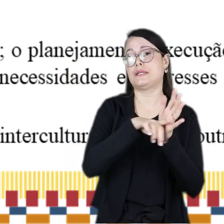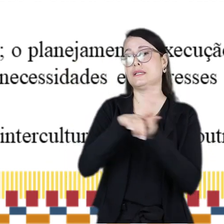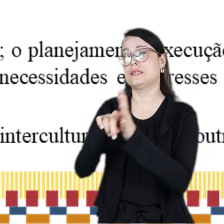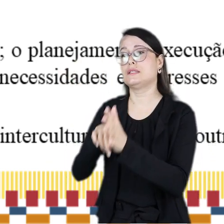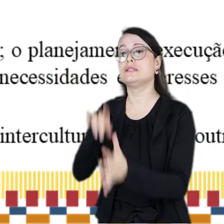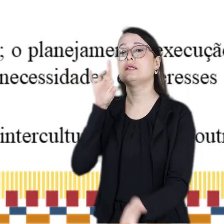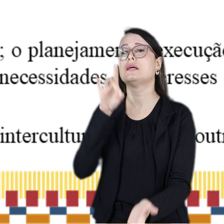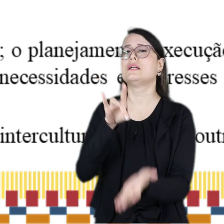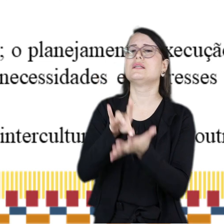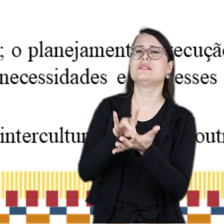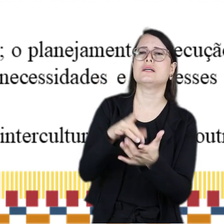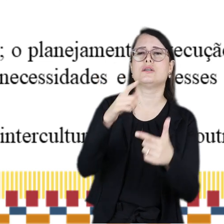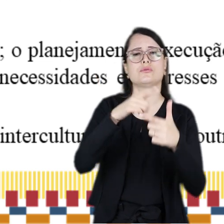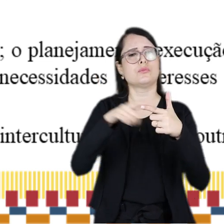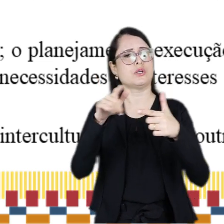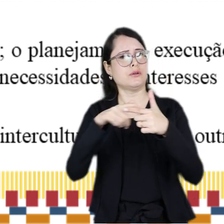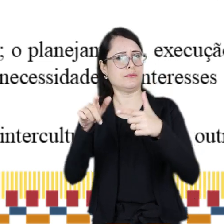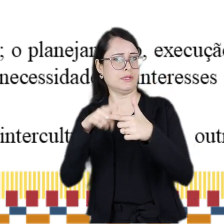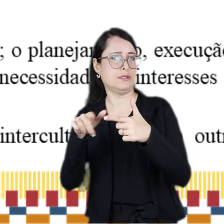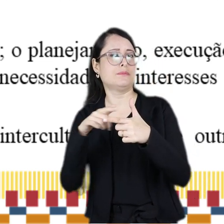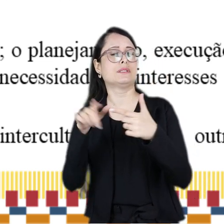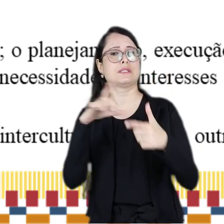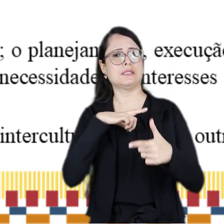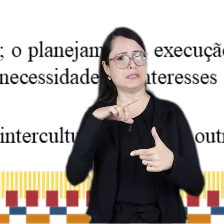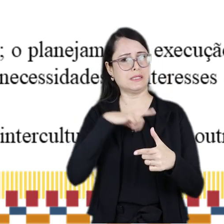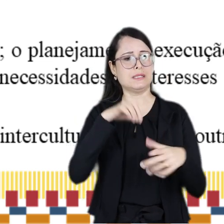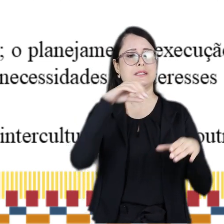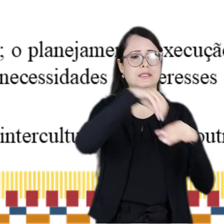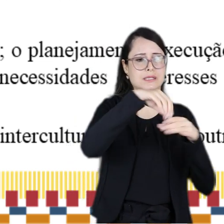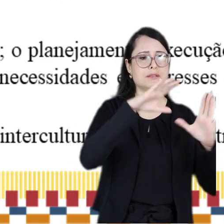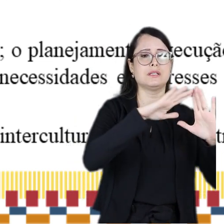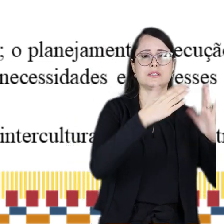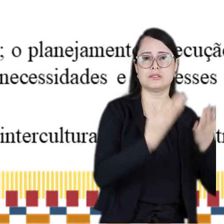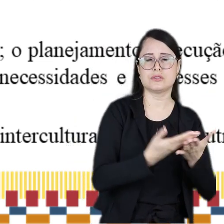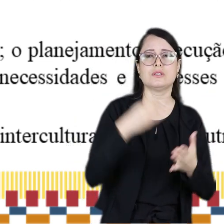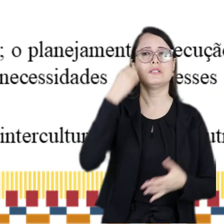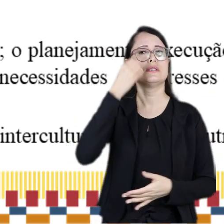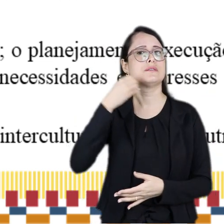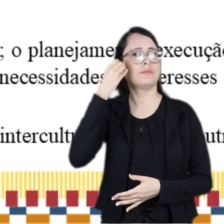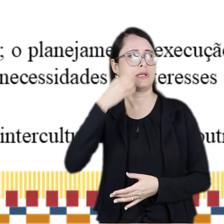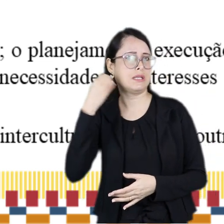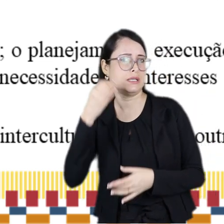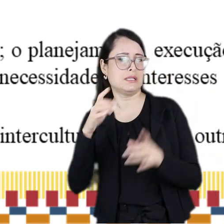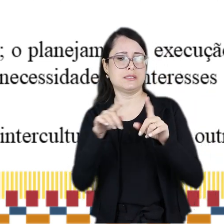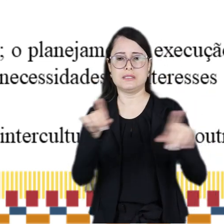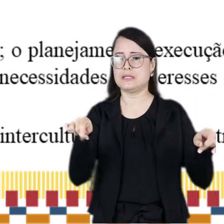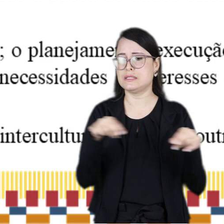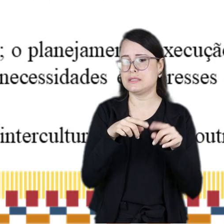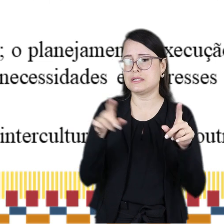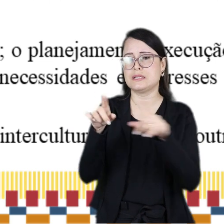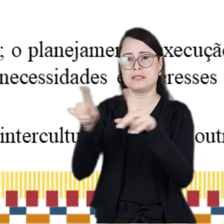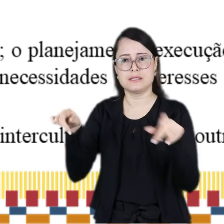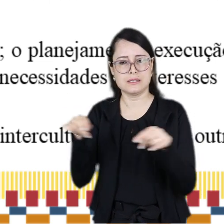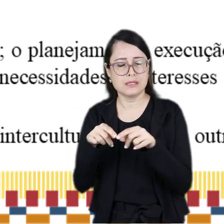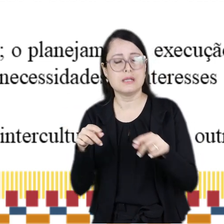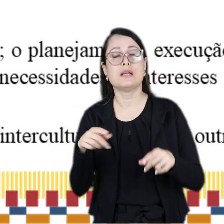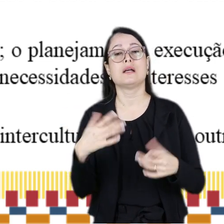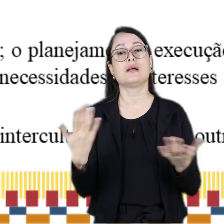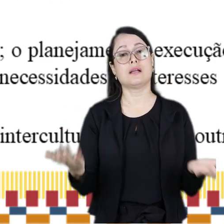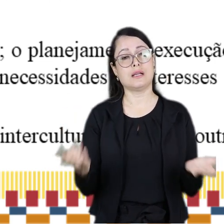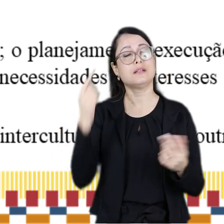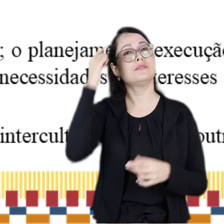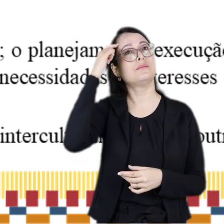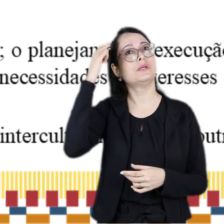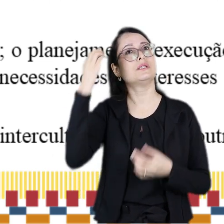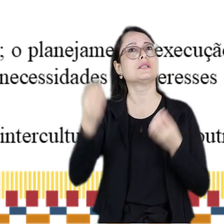dos problemas oriundos da escola, né? Das experiências de uma turma, né? E aí, eles vão pensar sobre o que eles